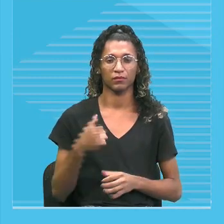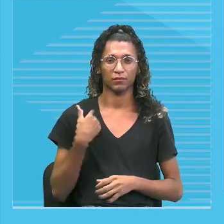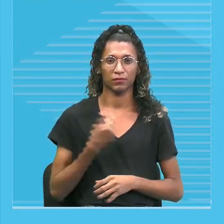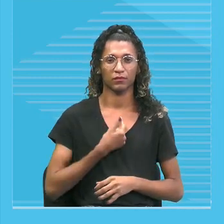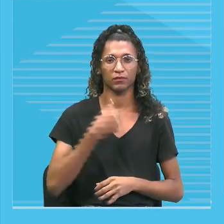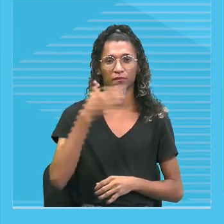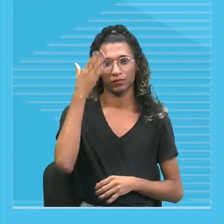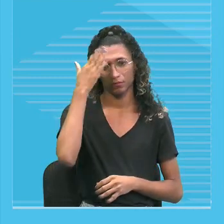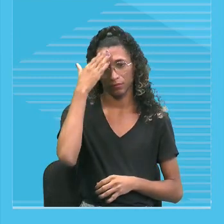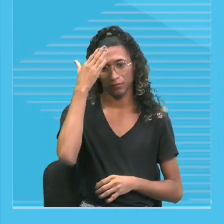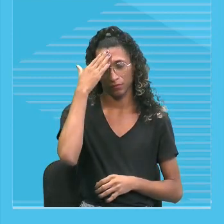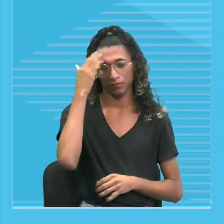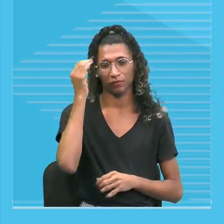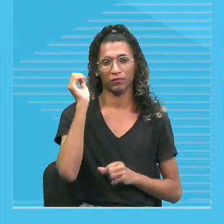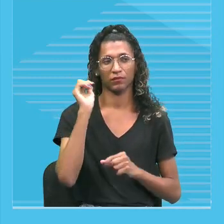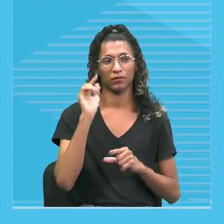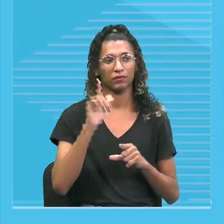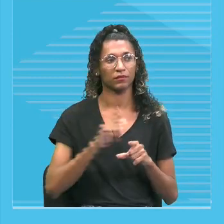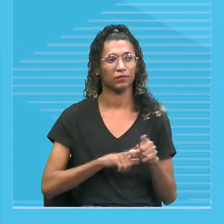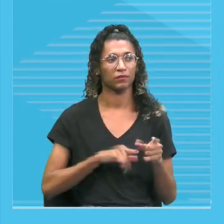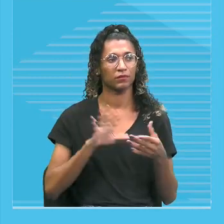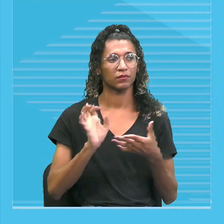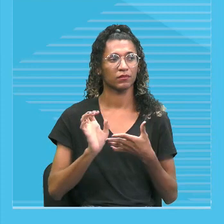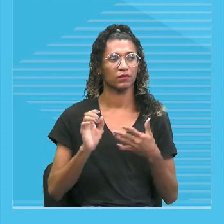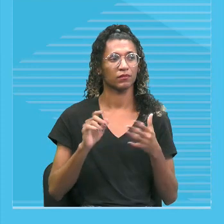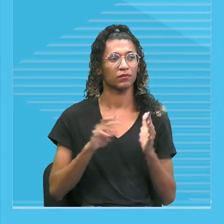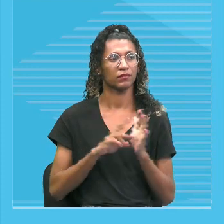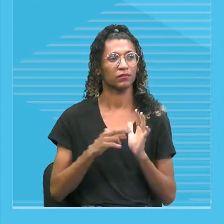dizer oficina tá bom